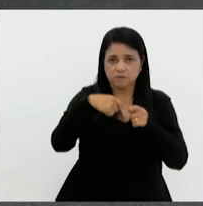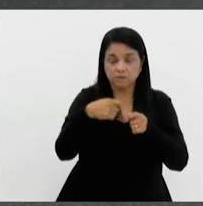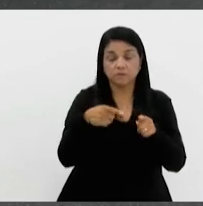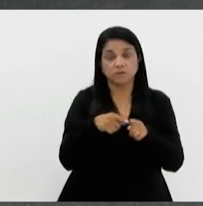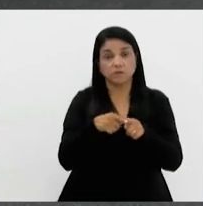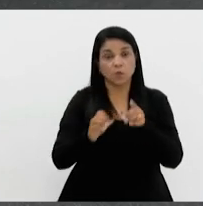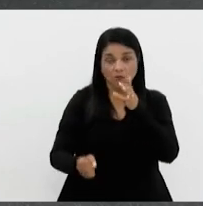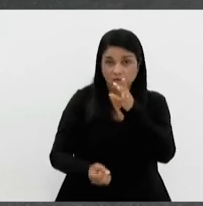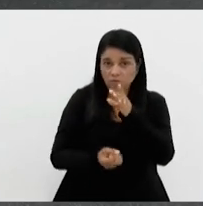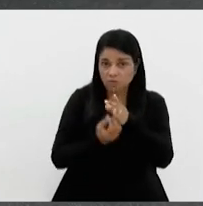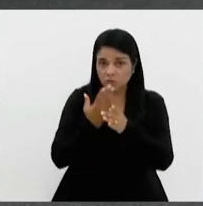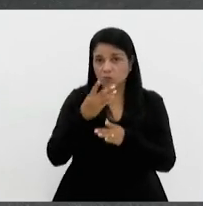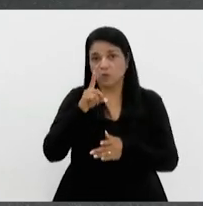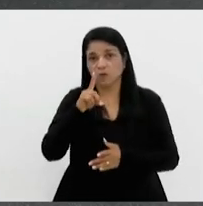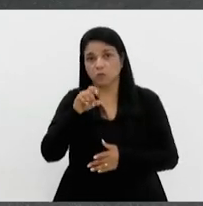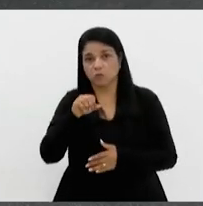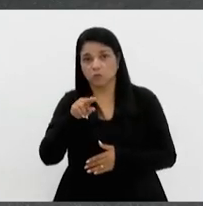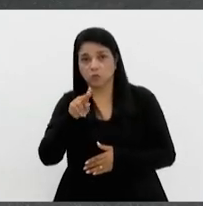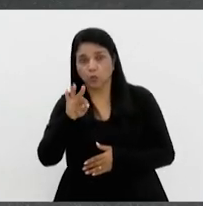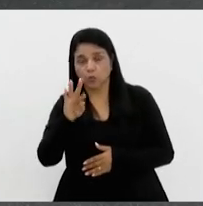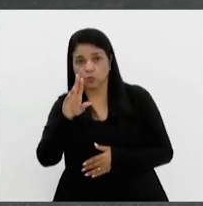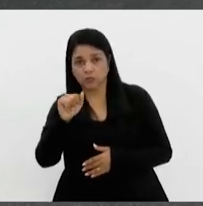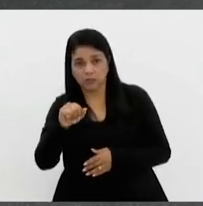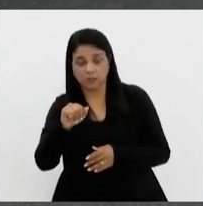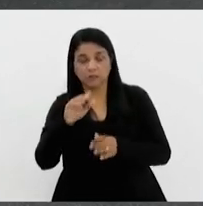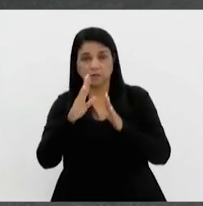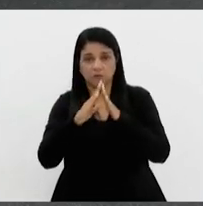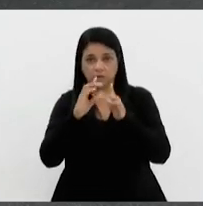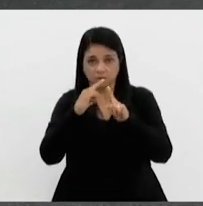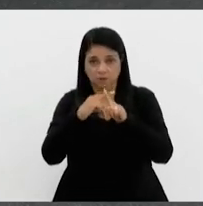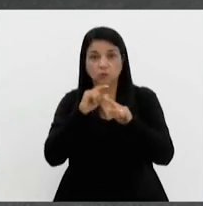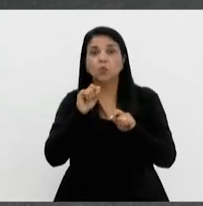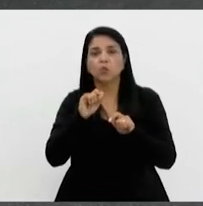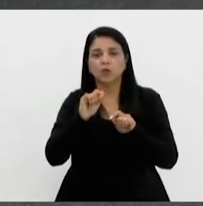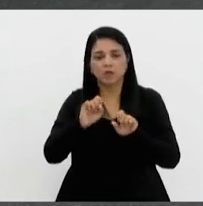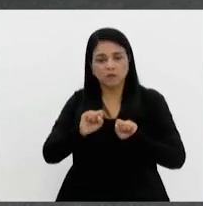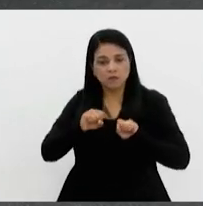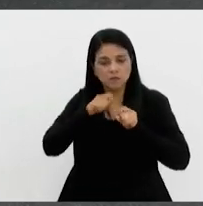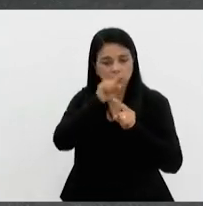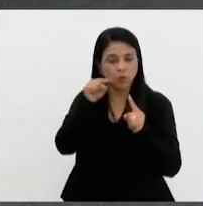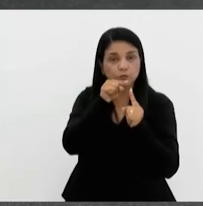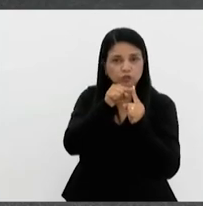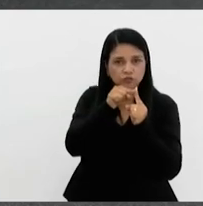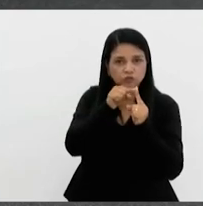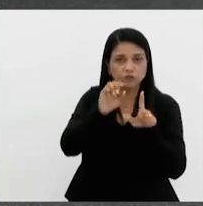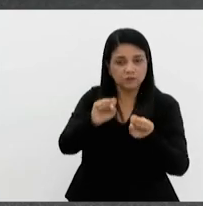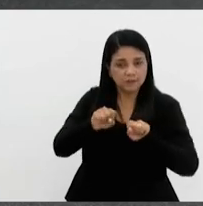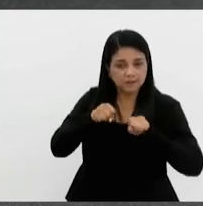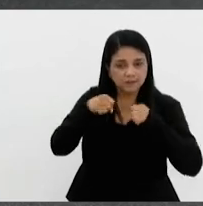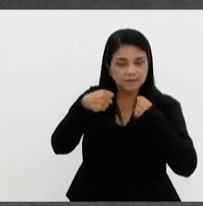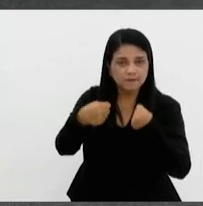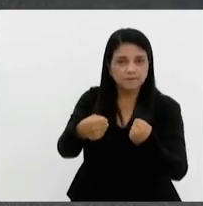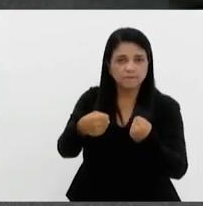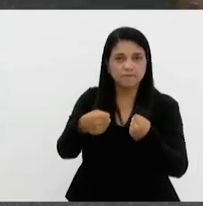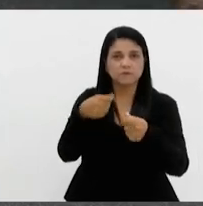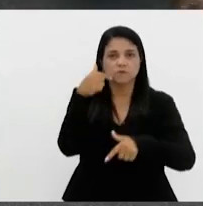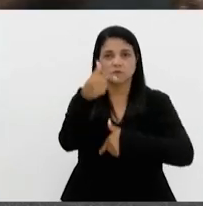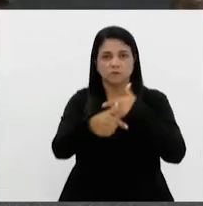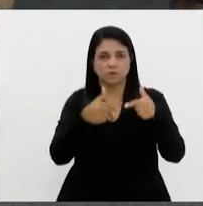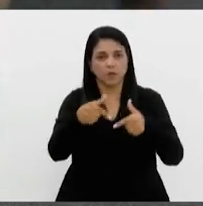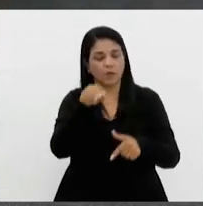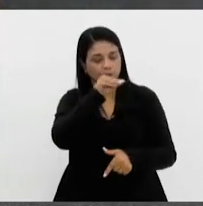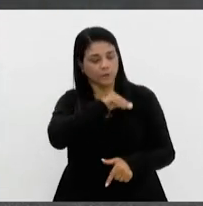Igreja sempre foi a defesa do trabalho, a justa remuneração